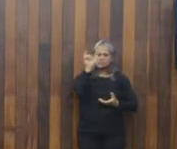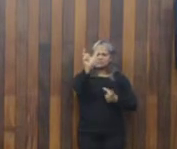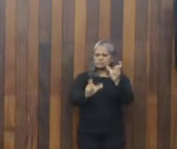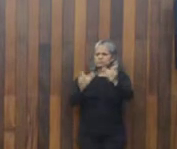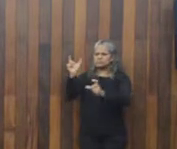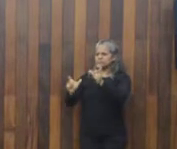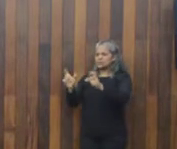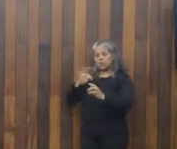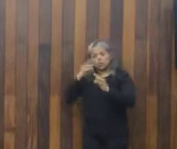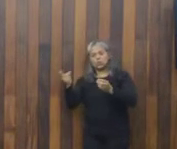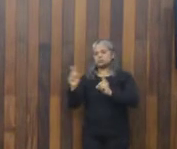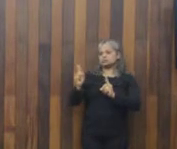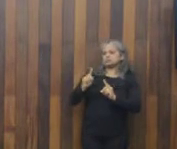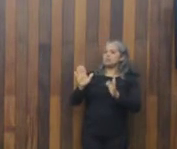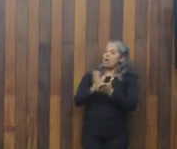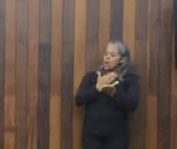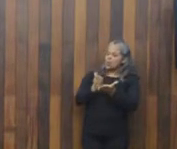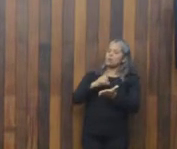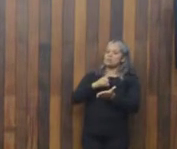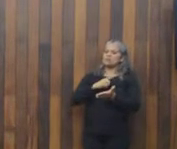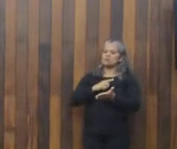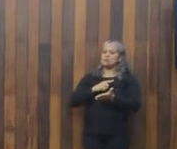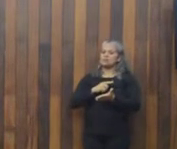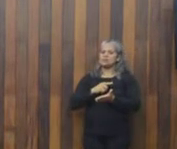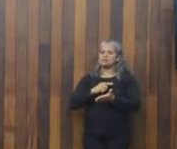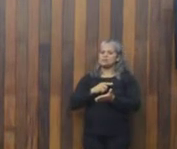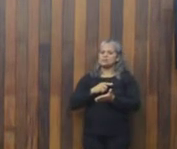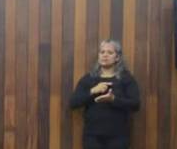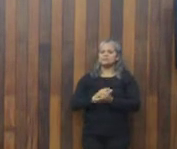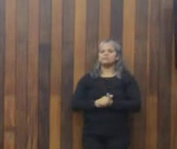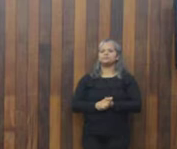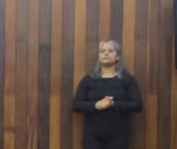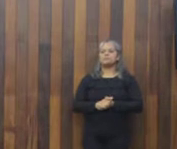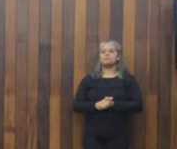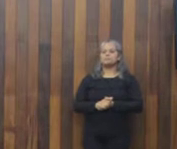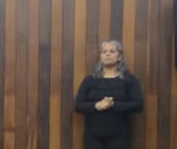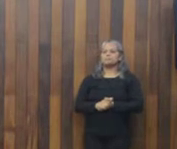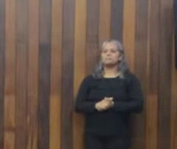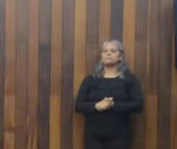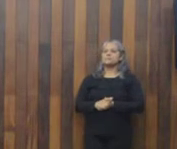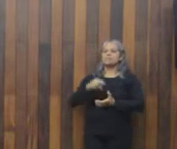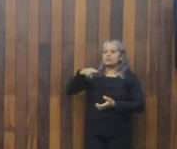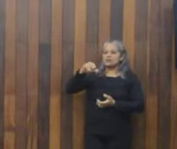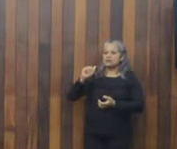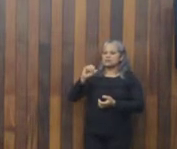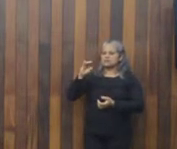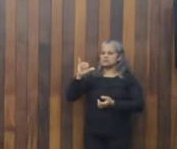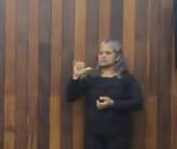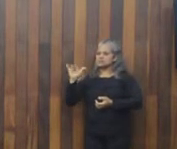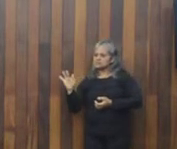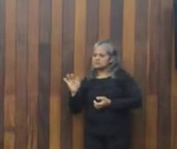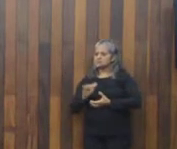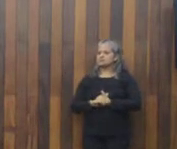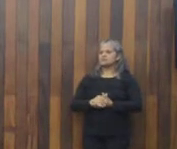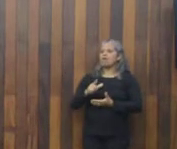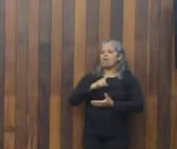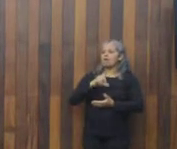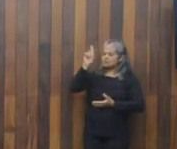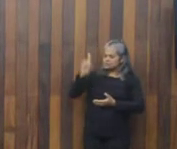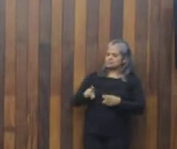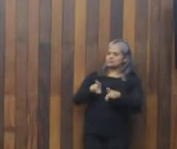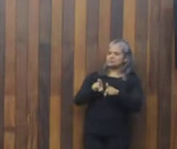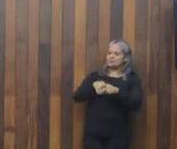não estão todos aqui, tá? Por terem compromissos. Mas eu queria convidar aqui o Nacif, que faz parte da diretoria da